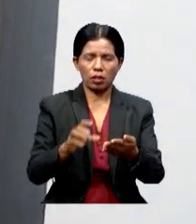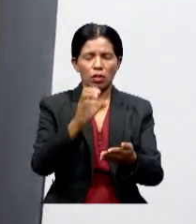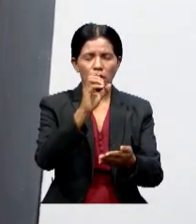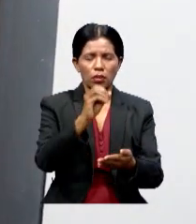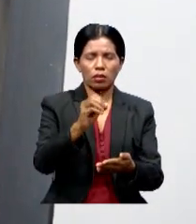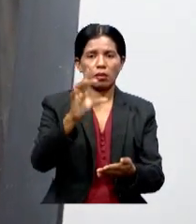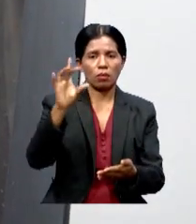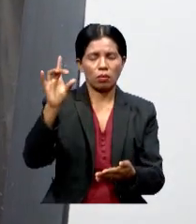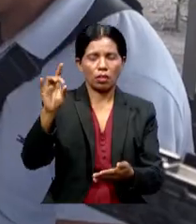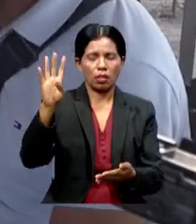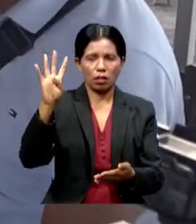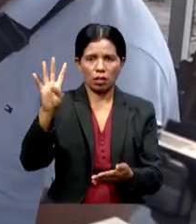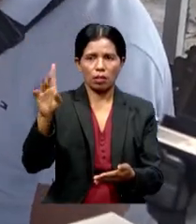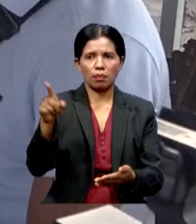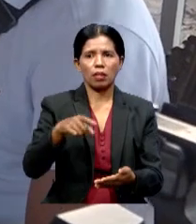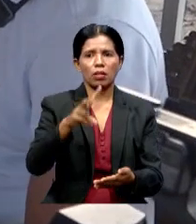Walu Hat, para